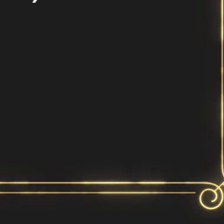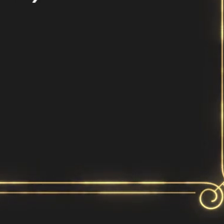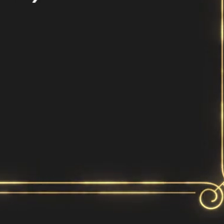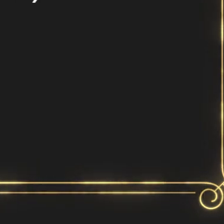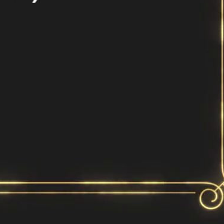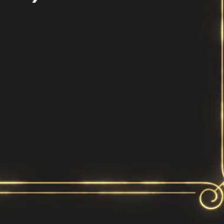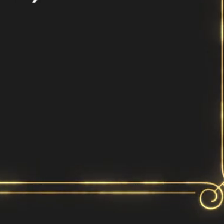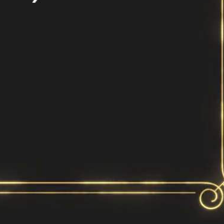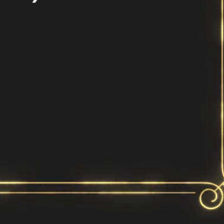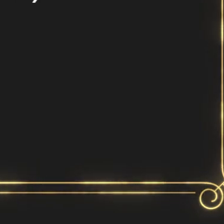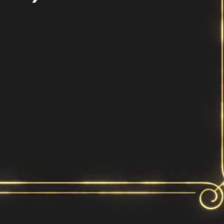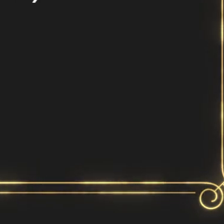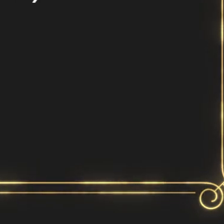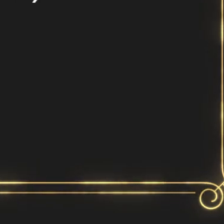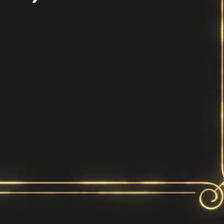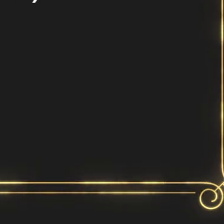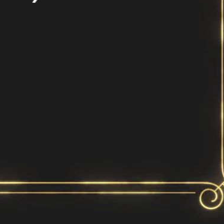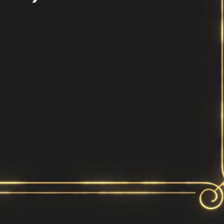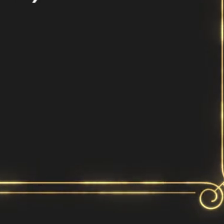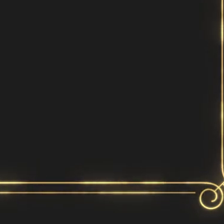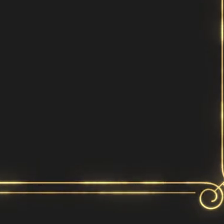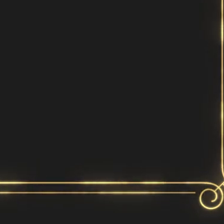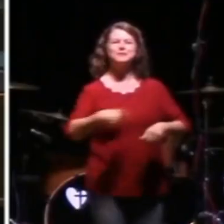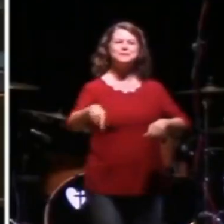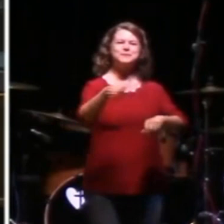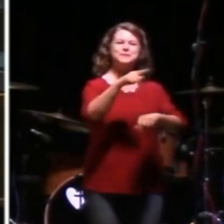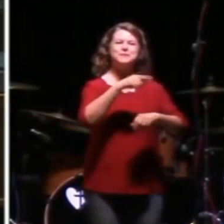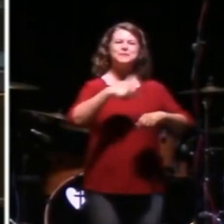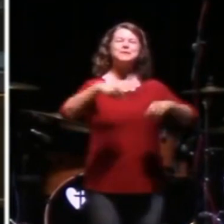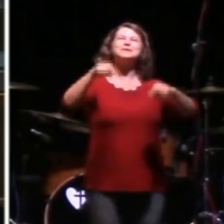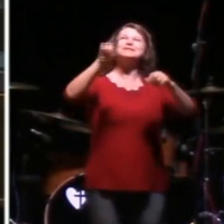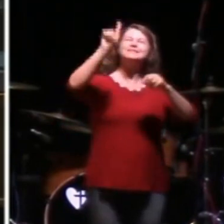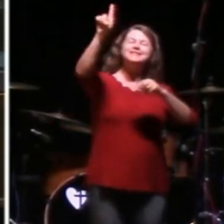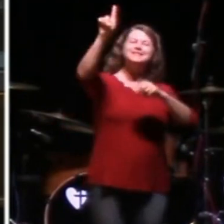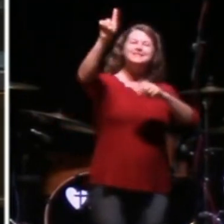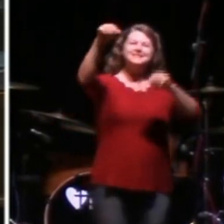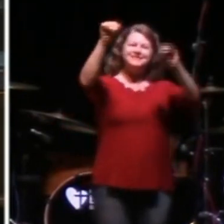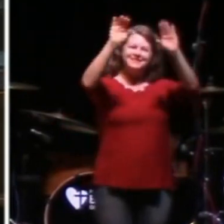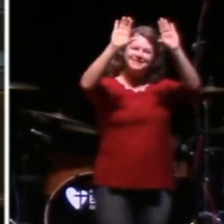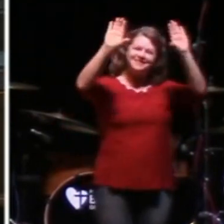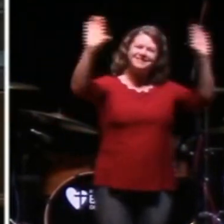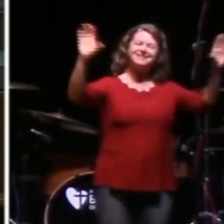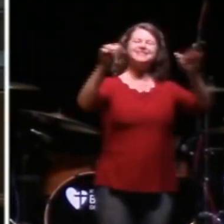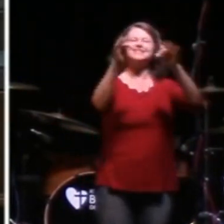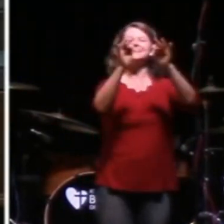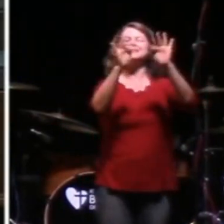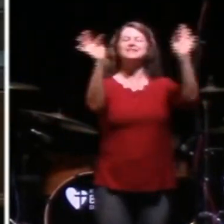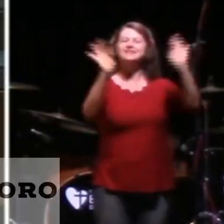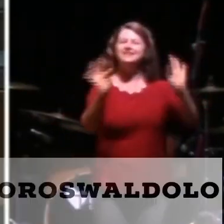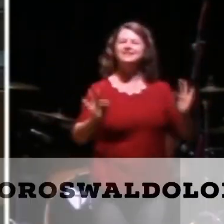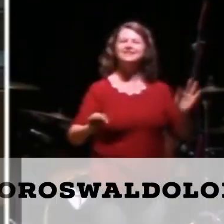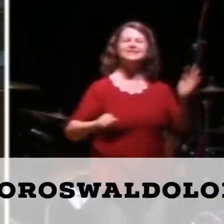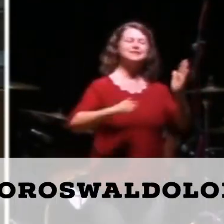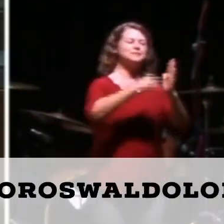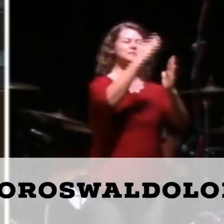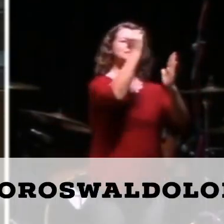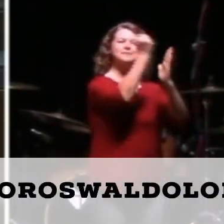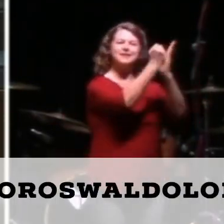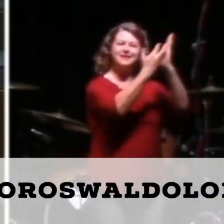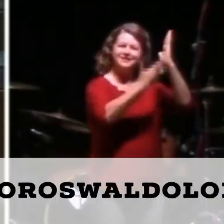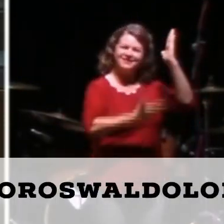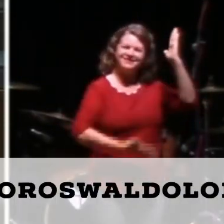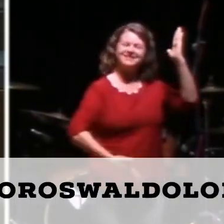povo lindo do nosso paizão que está no céus feliz páscoa para você